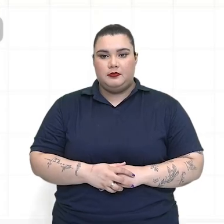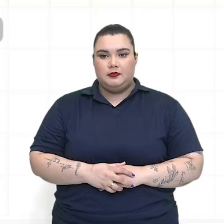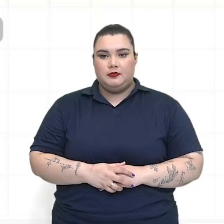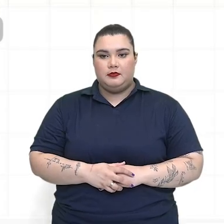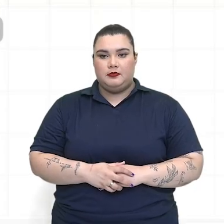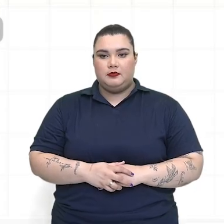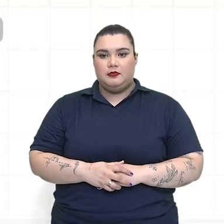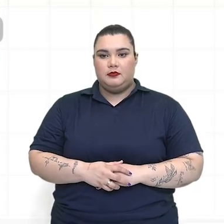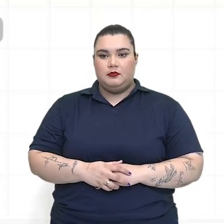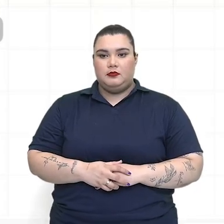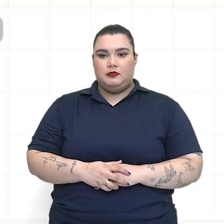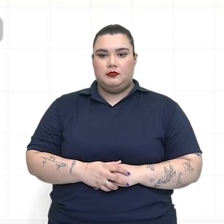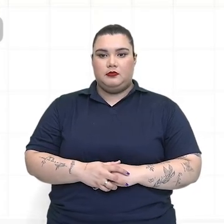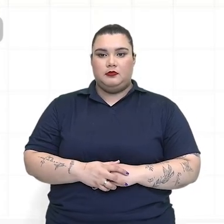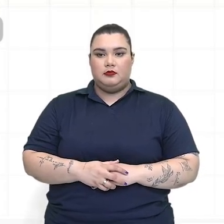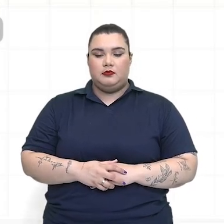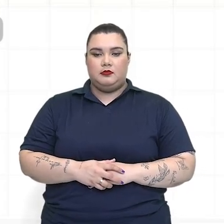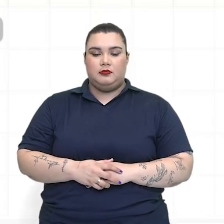1.500.